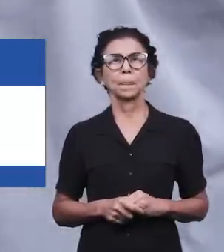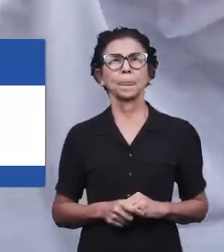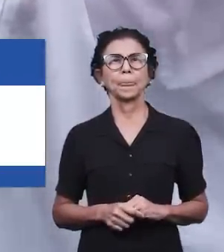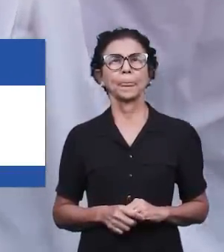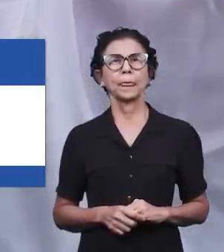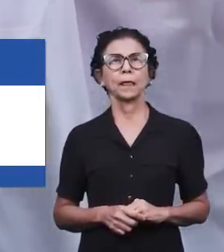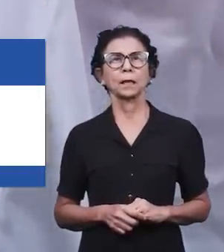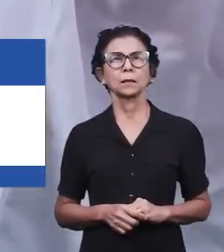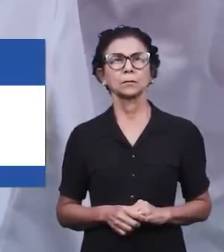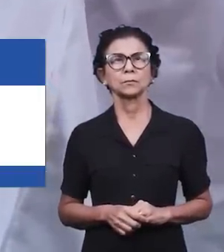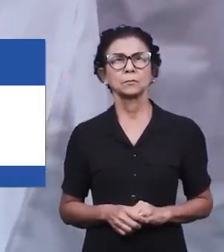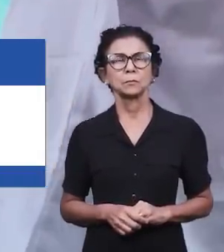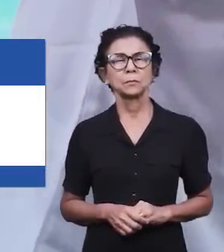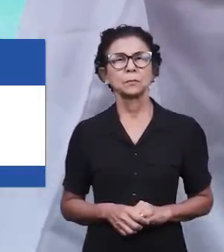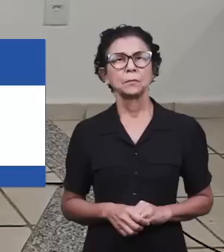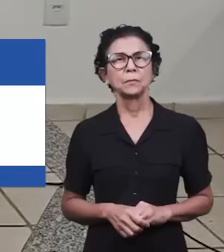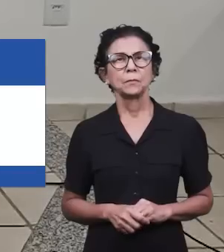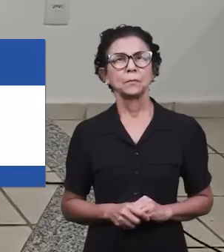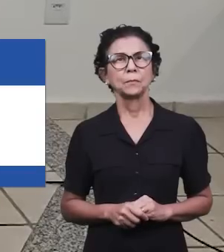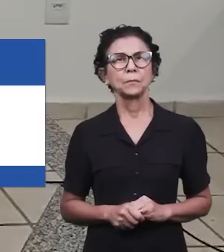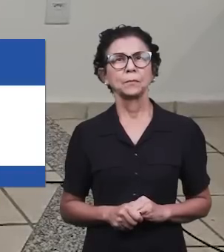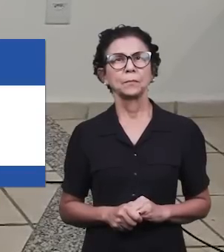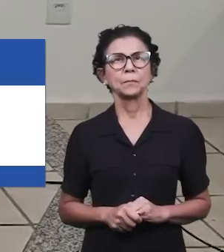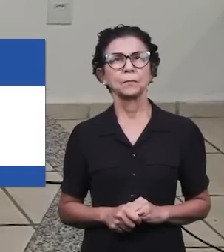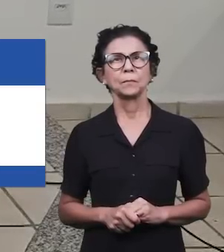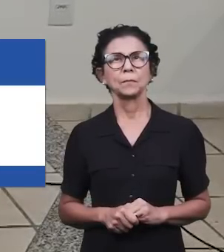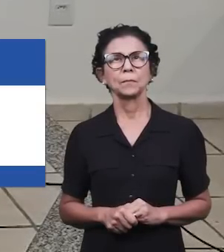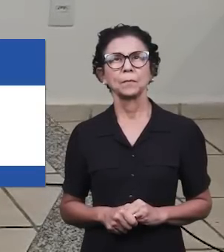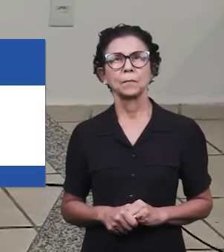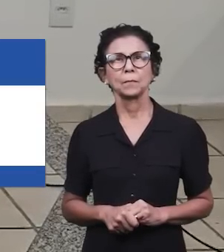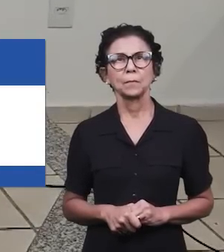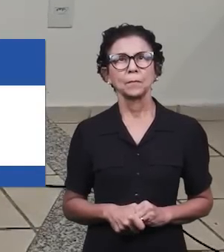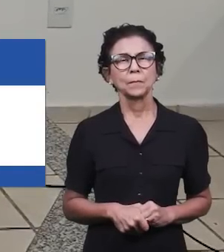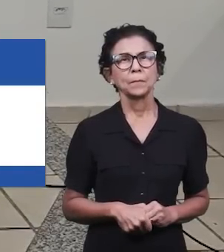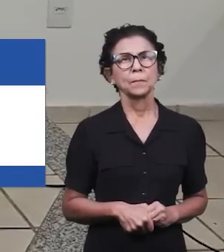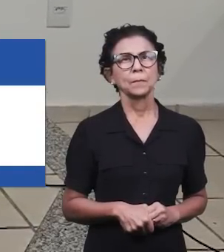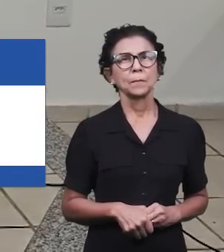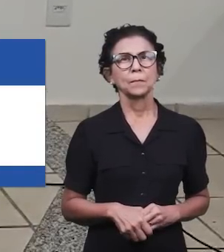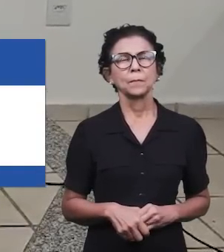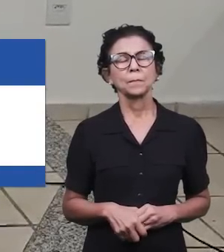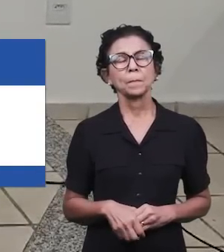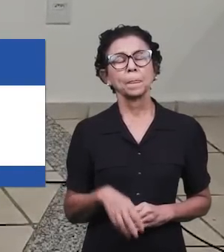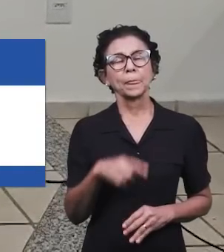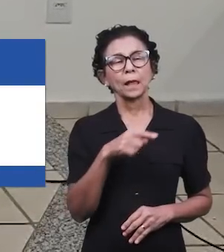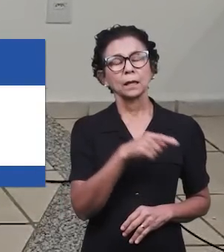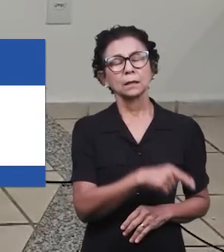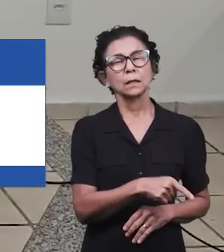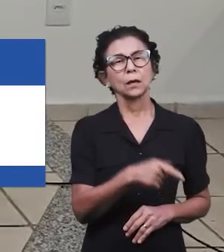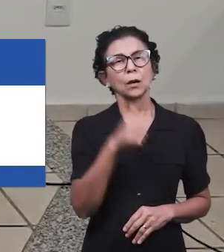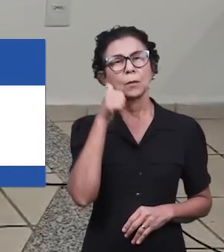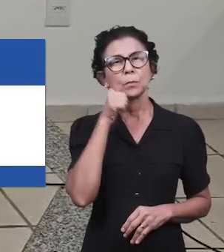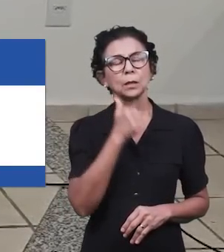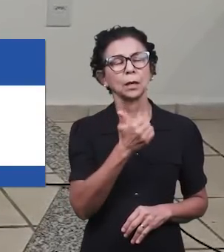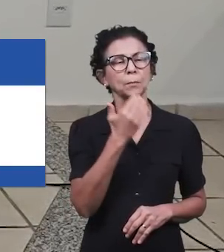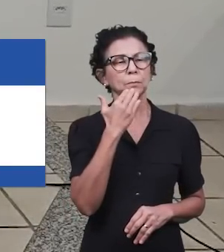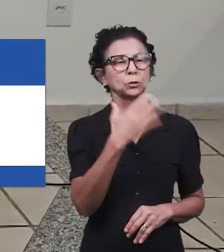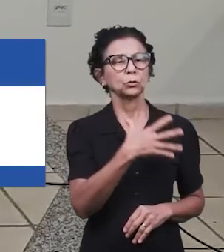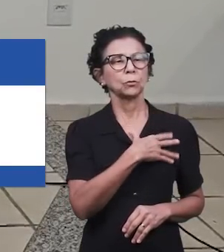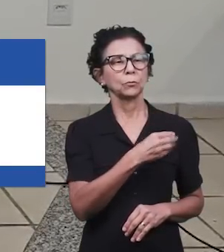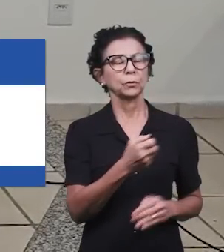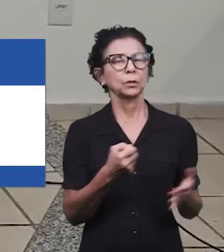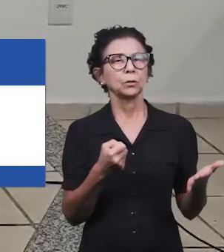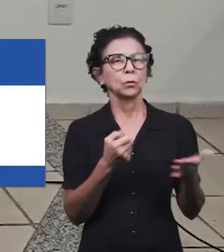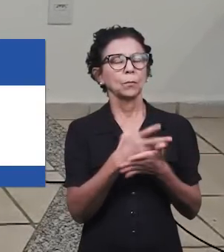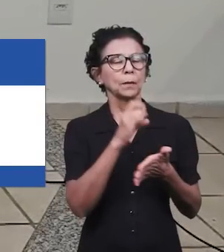ela estava liberta. E naquela mesma noite ela pediu para que seu filho comprasse uma passagem para ela voltar para Porto Alegre.